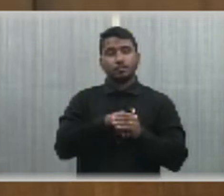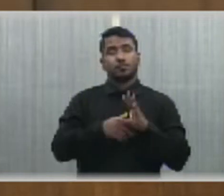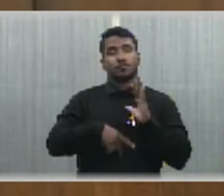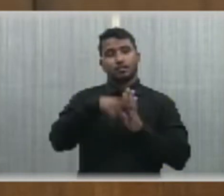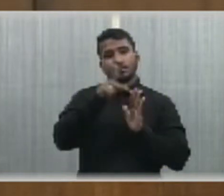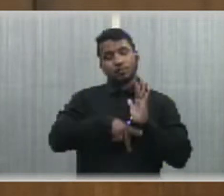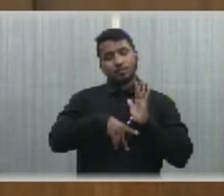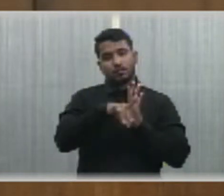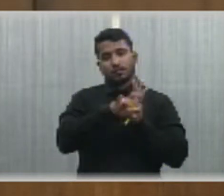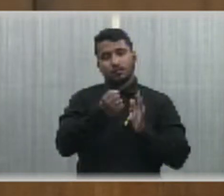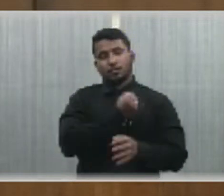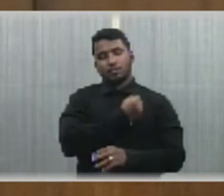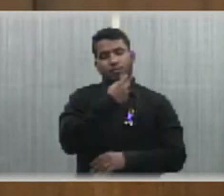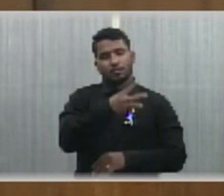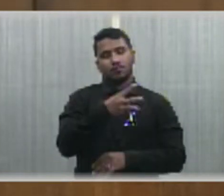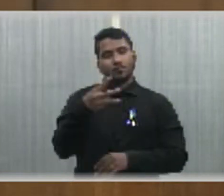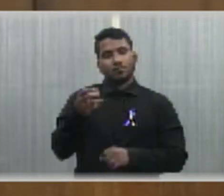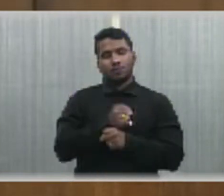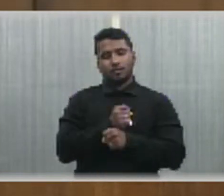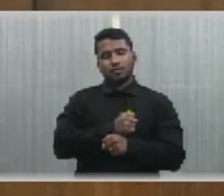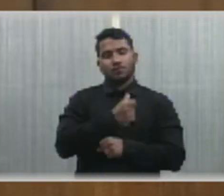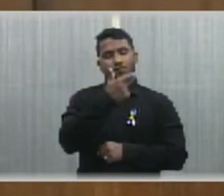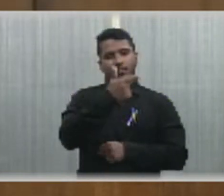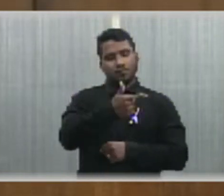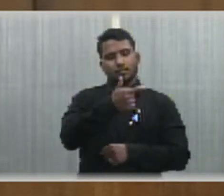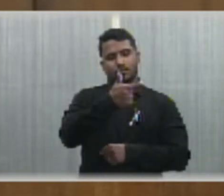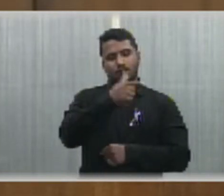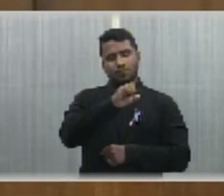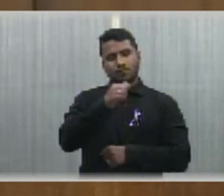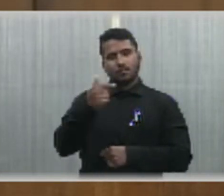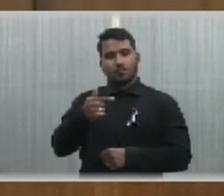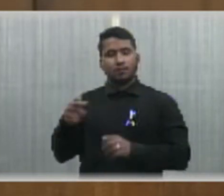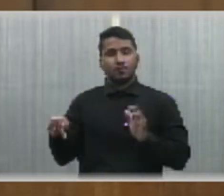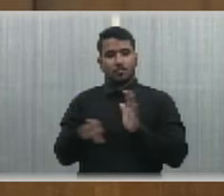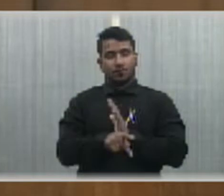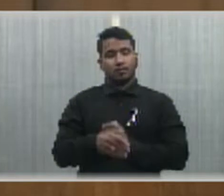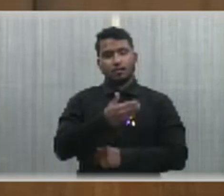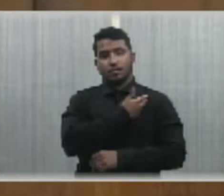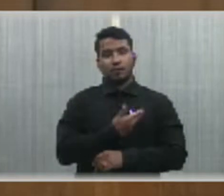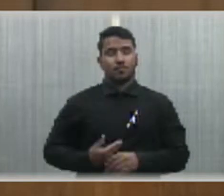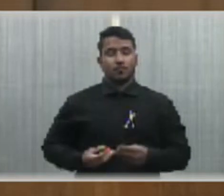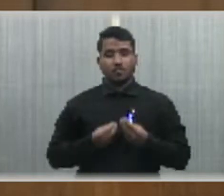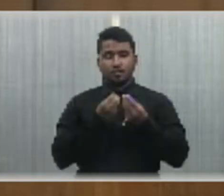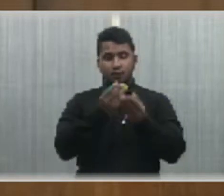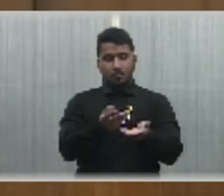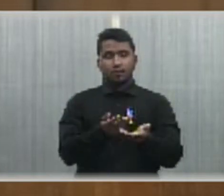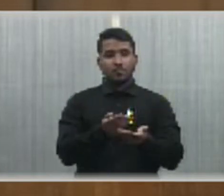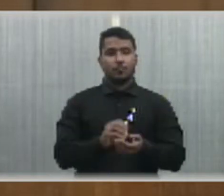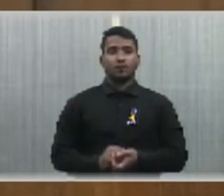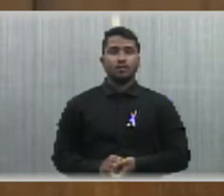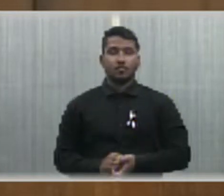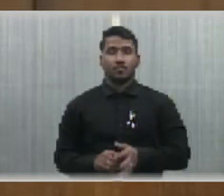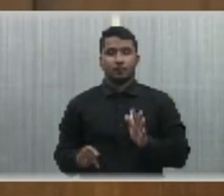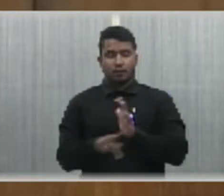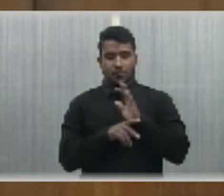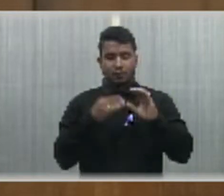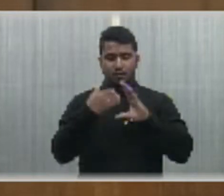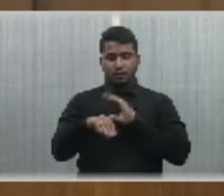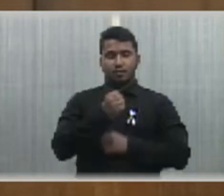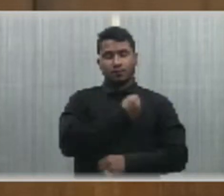de lei número 33/2022 do Poder Executivo, enviado através da mensagem de